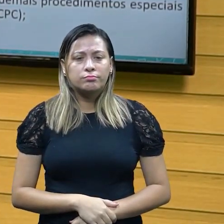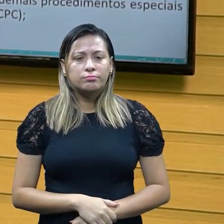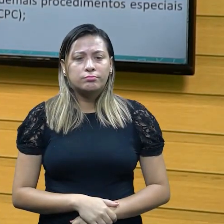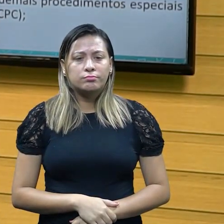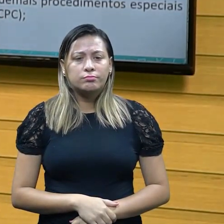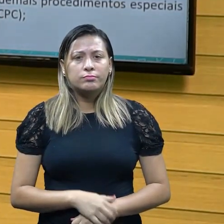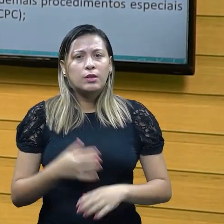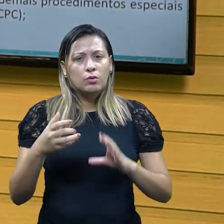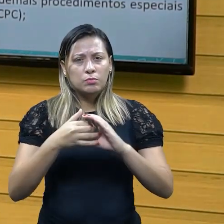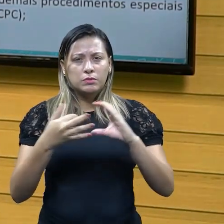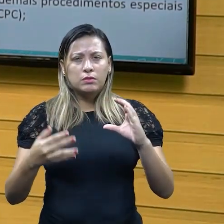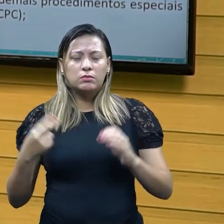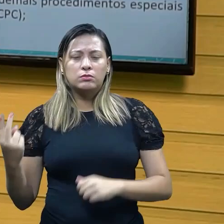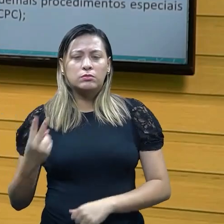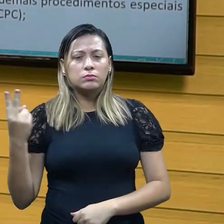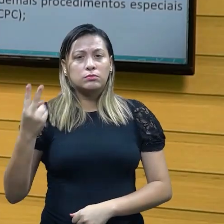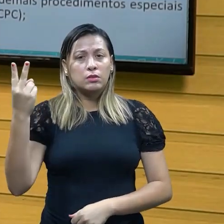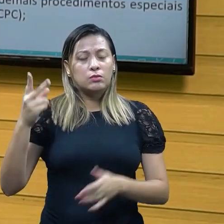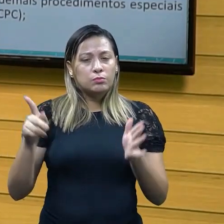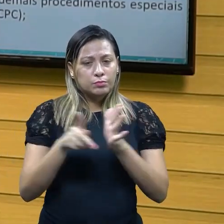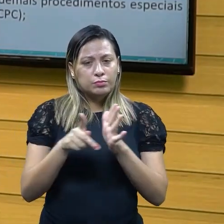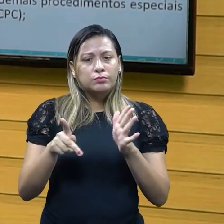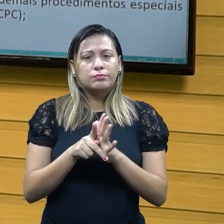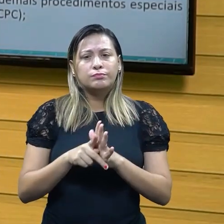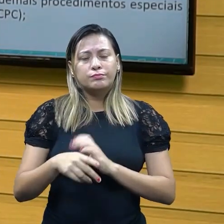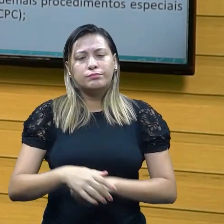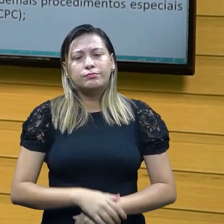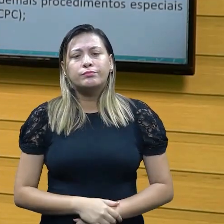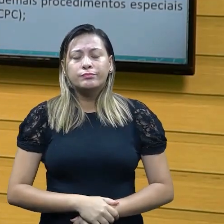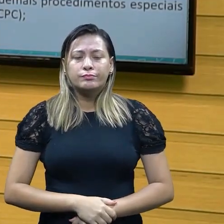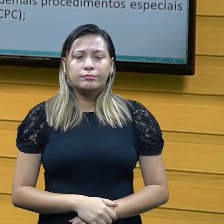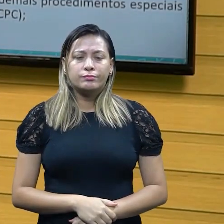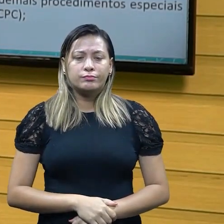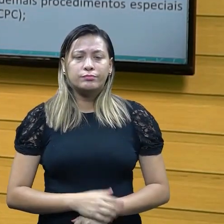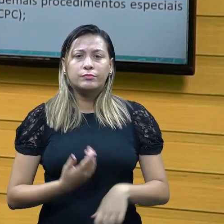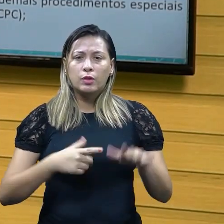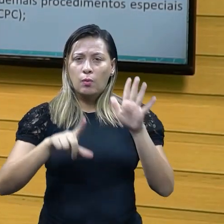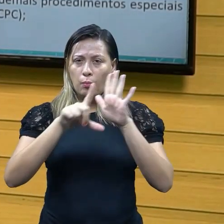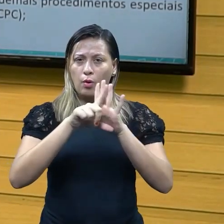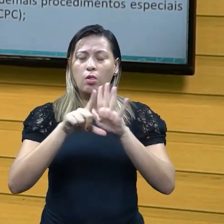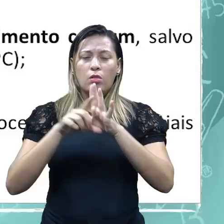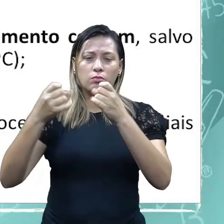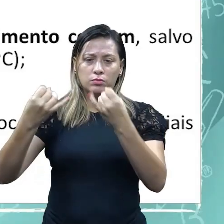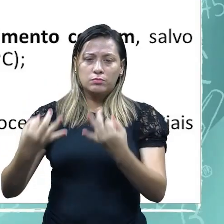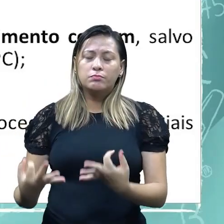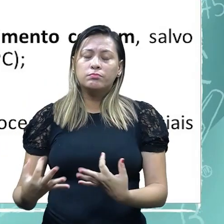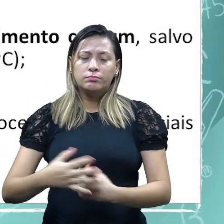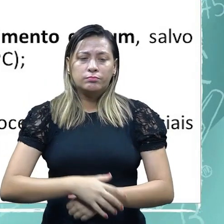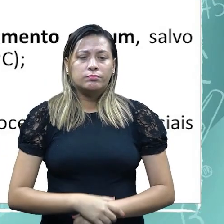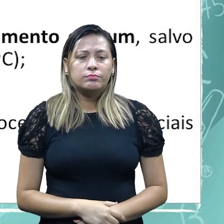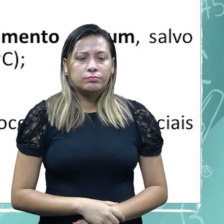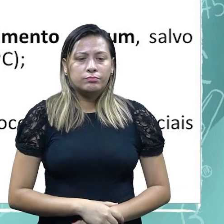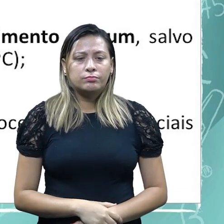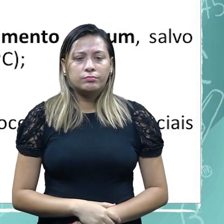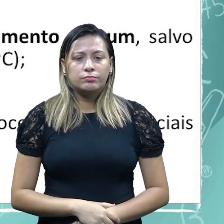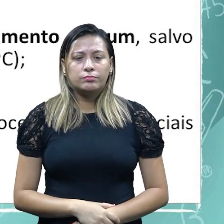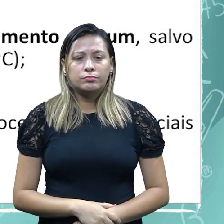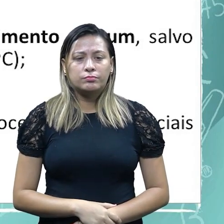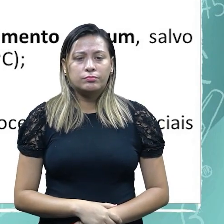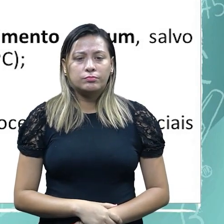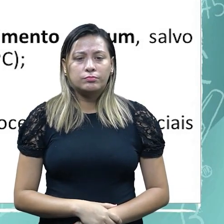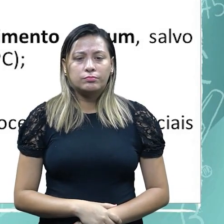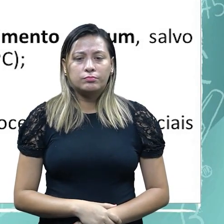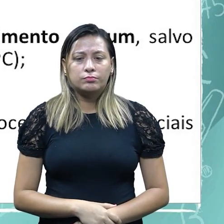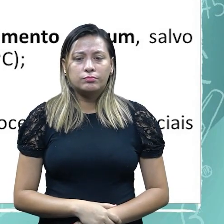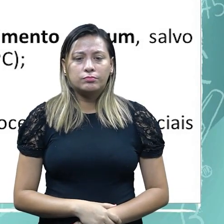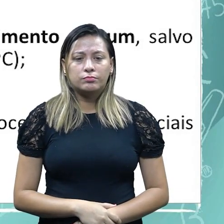da causa, tá? Então, você tem a legislação te dizendo exatamente essas características. O procedimento comum, gente,